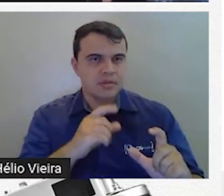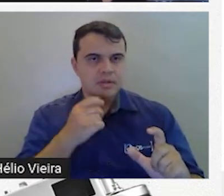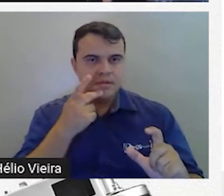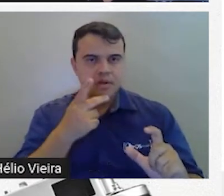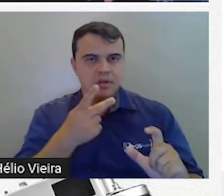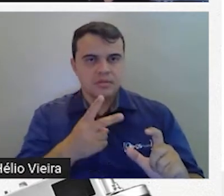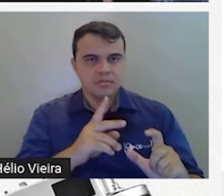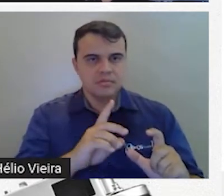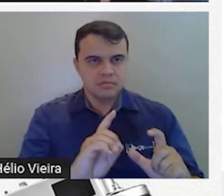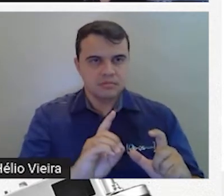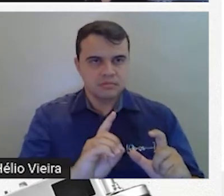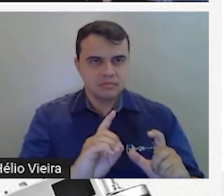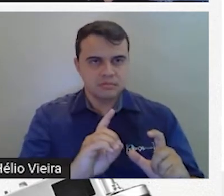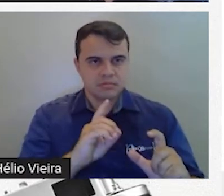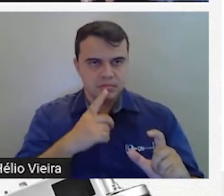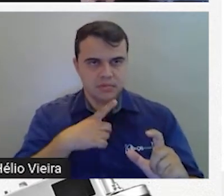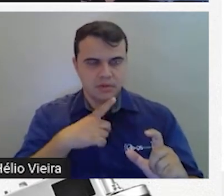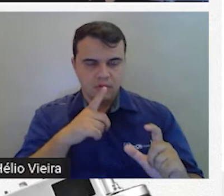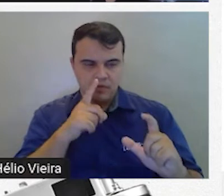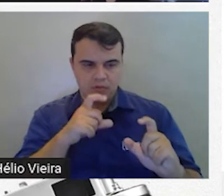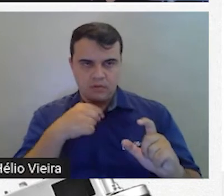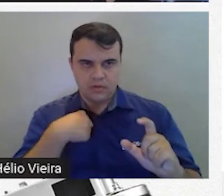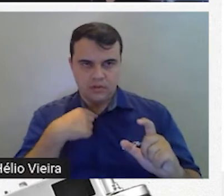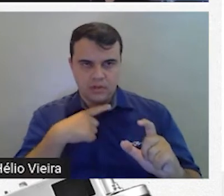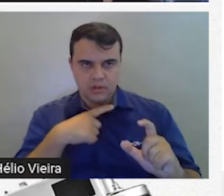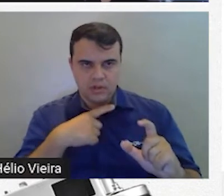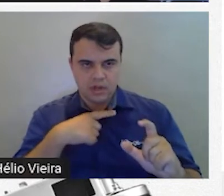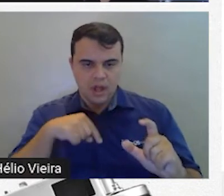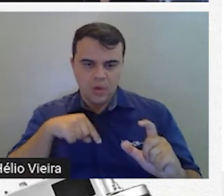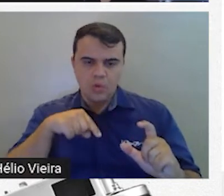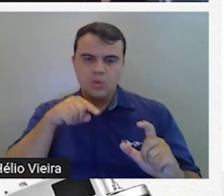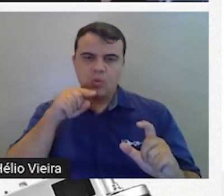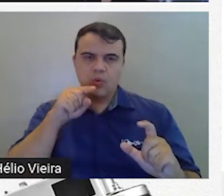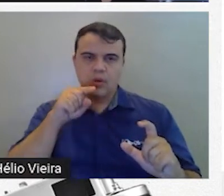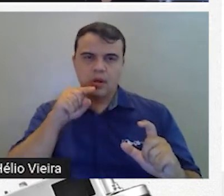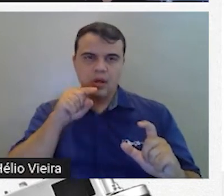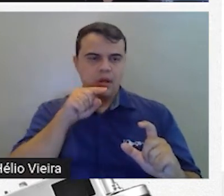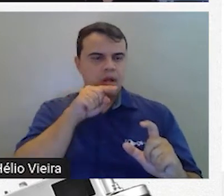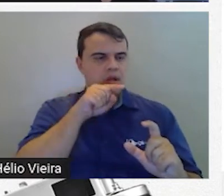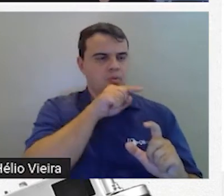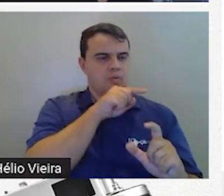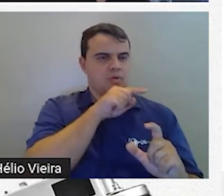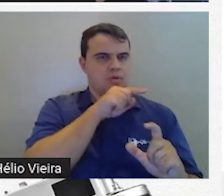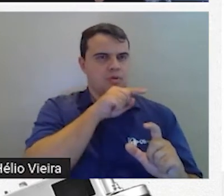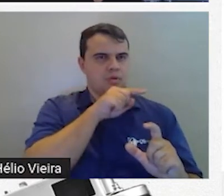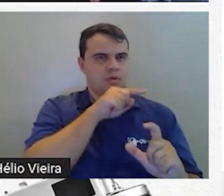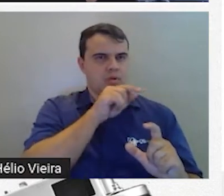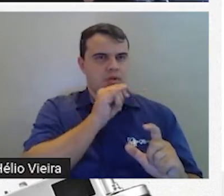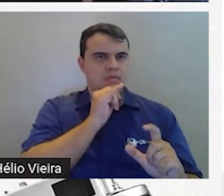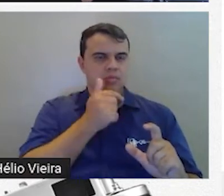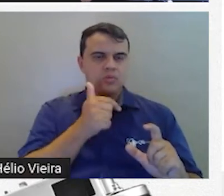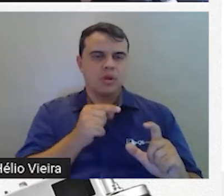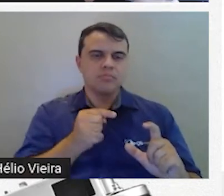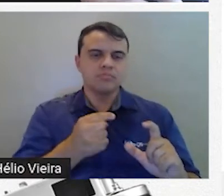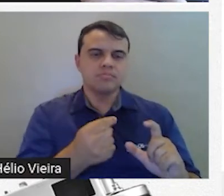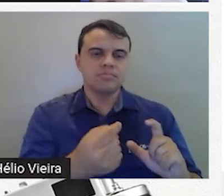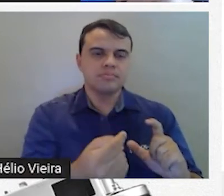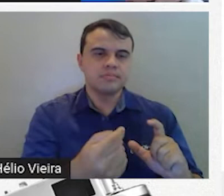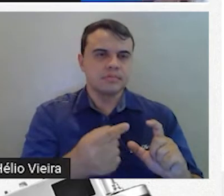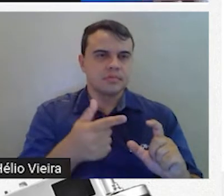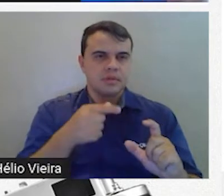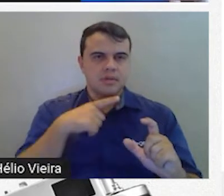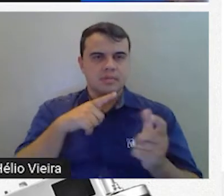bidimensional, é uma imagem que tem altura e largura, né? Então, se eu pego um